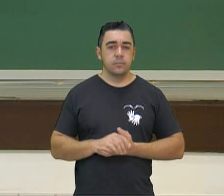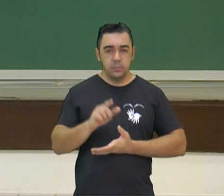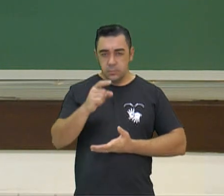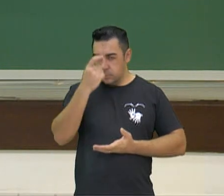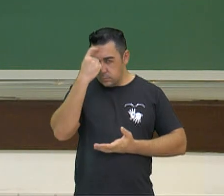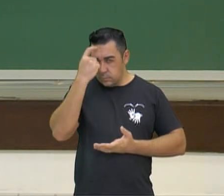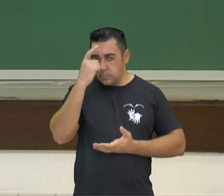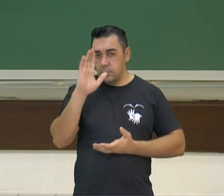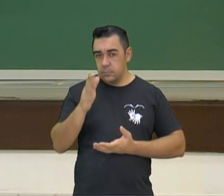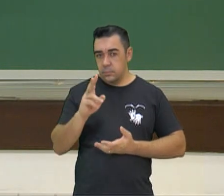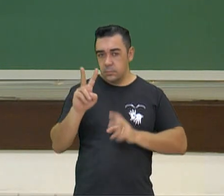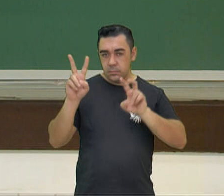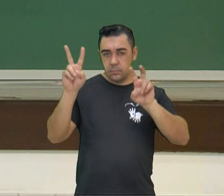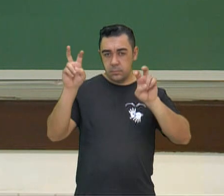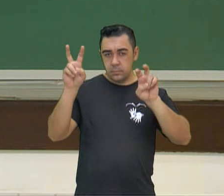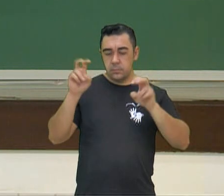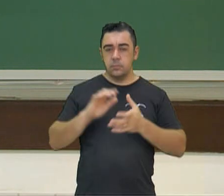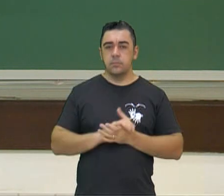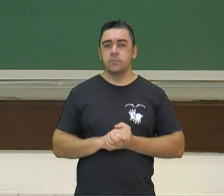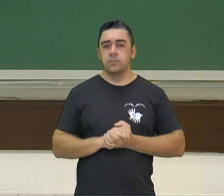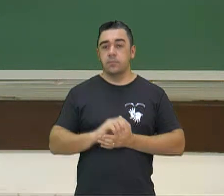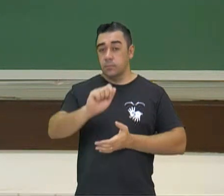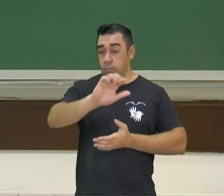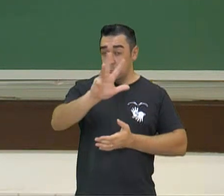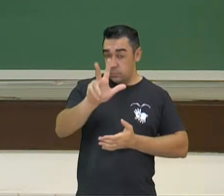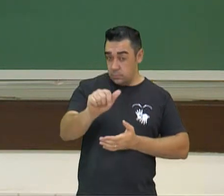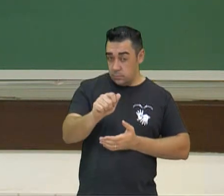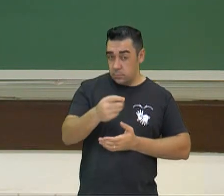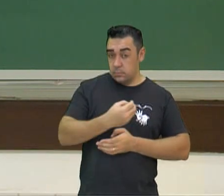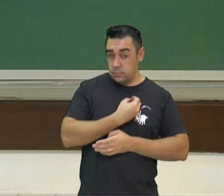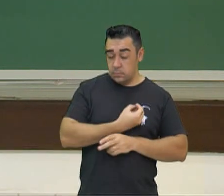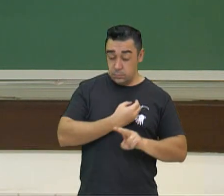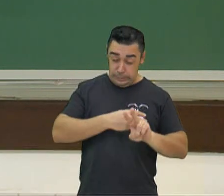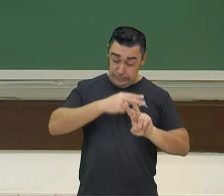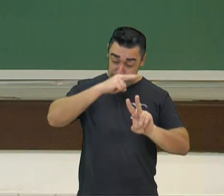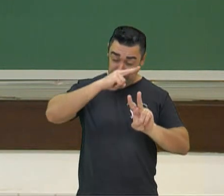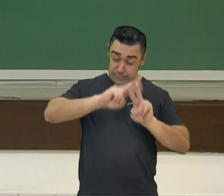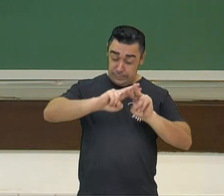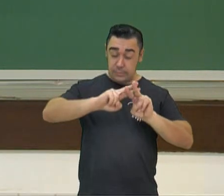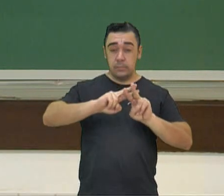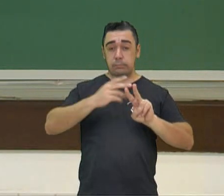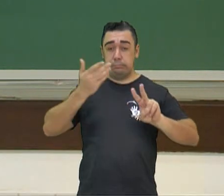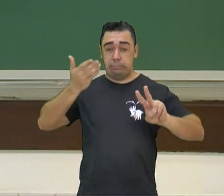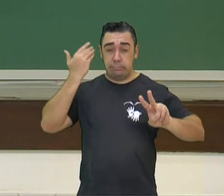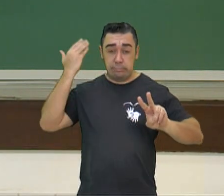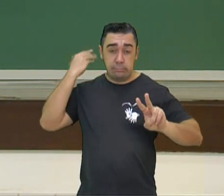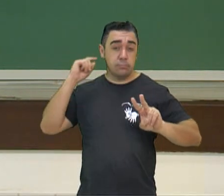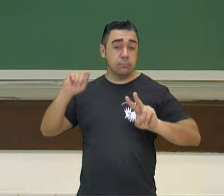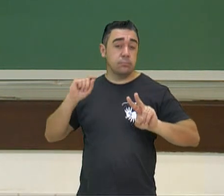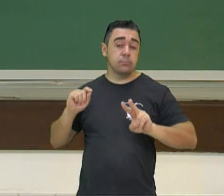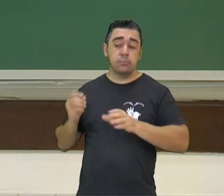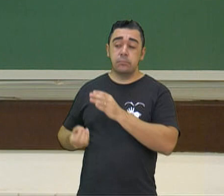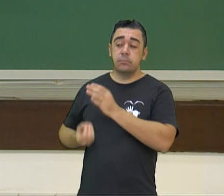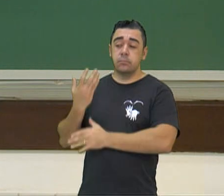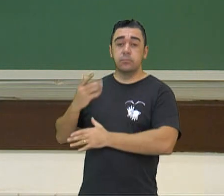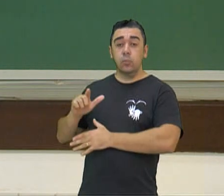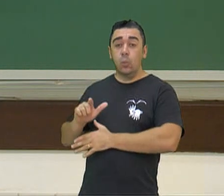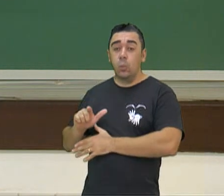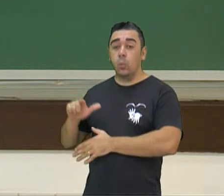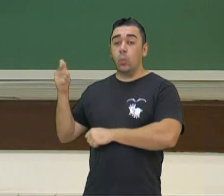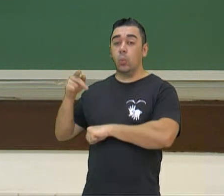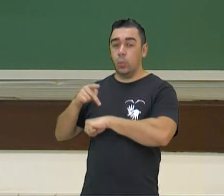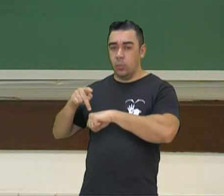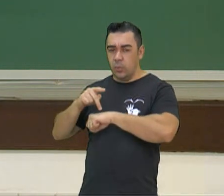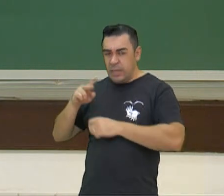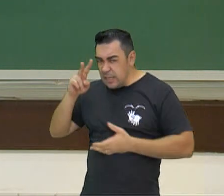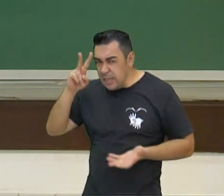Pensou na frase? A África vive prisioneira de um passado inventado por outros? Lembra quando eu lhe disse que